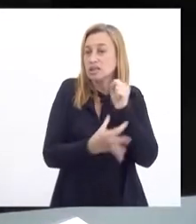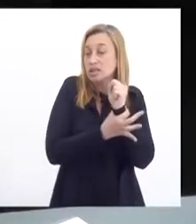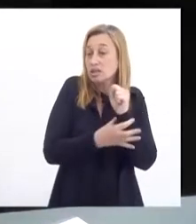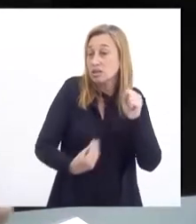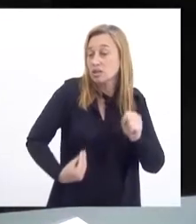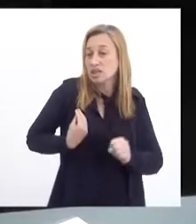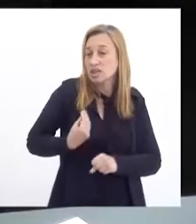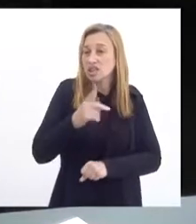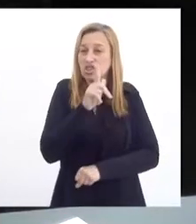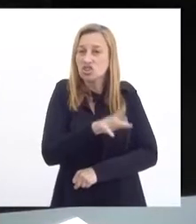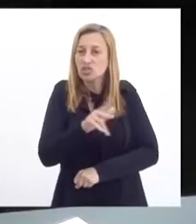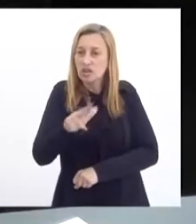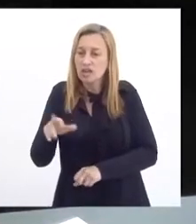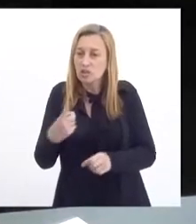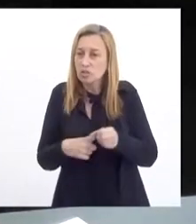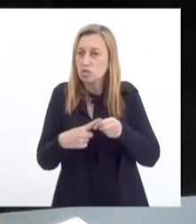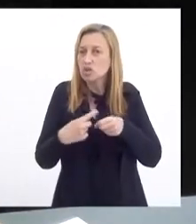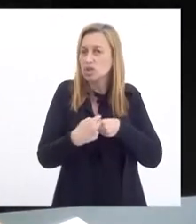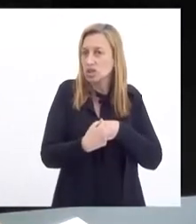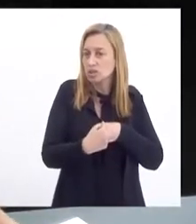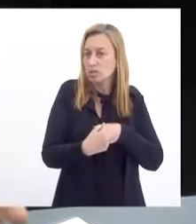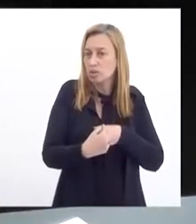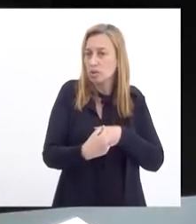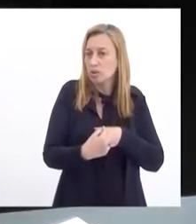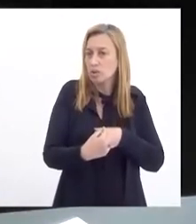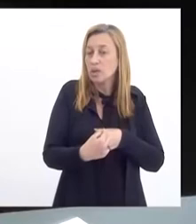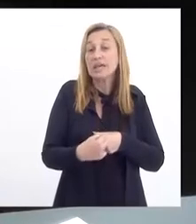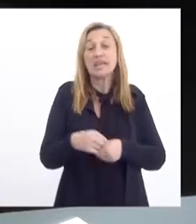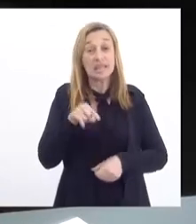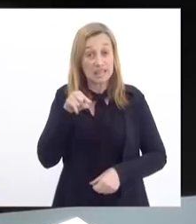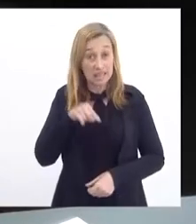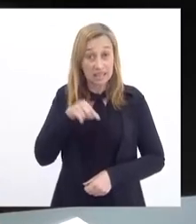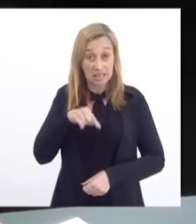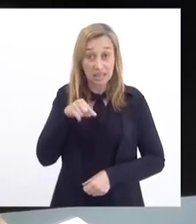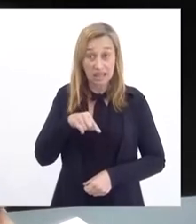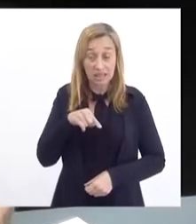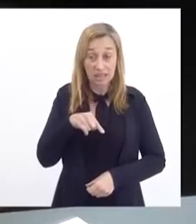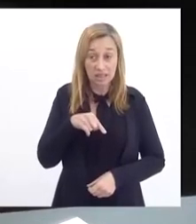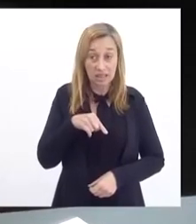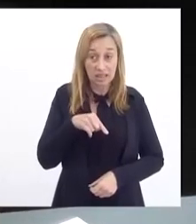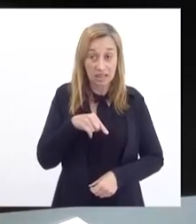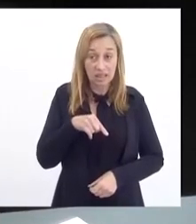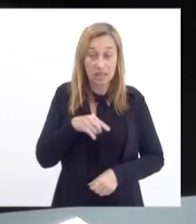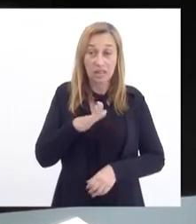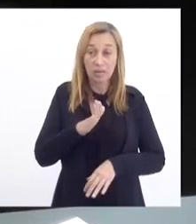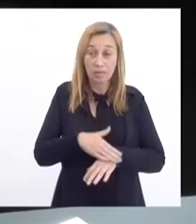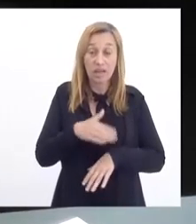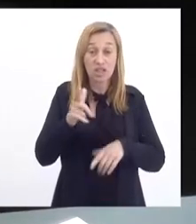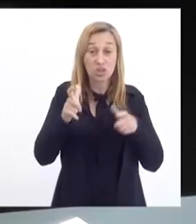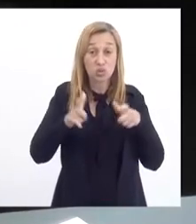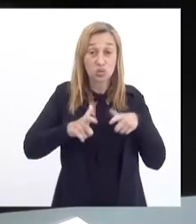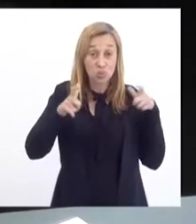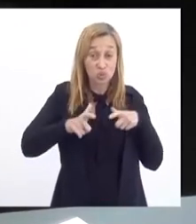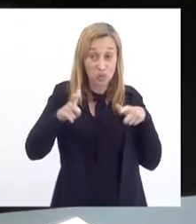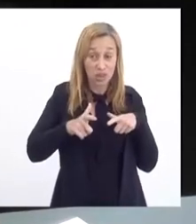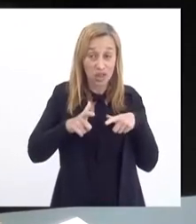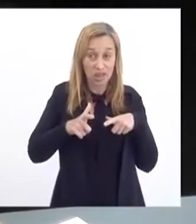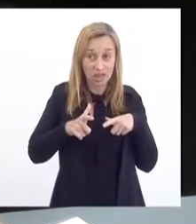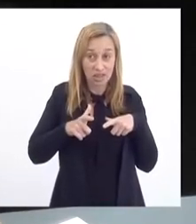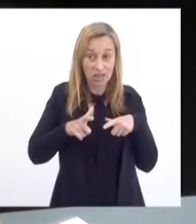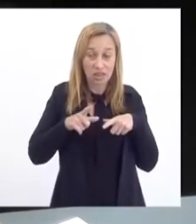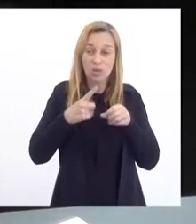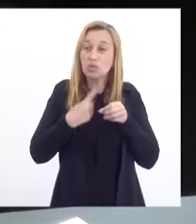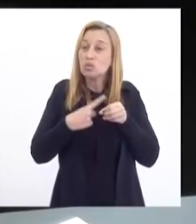em diversos municípios. E esse aqui ainda é mais localizado, é no